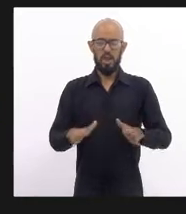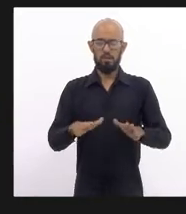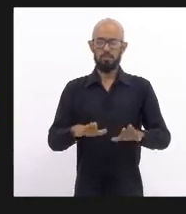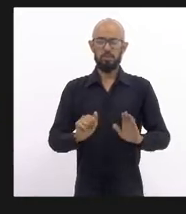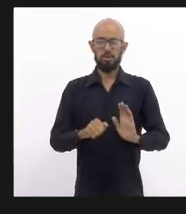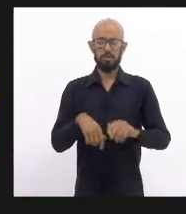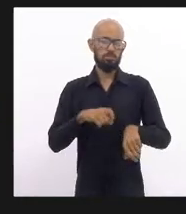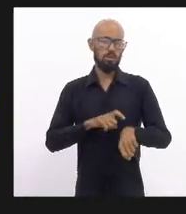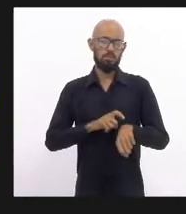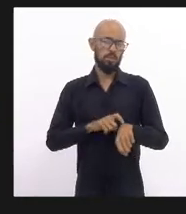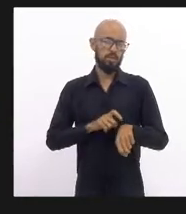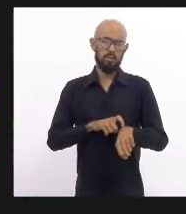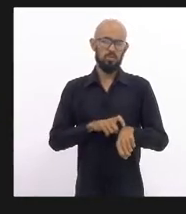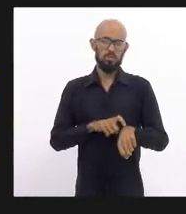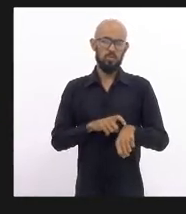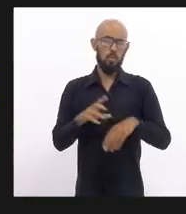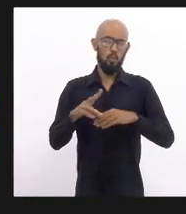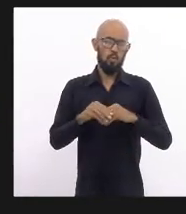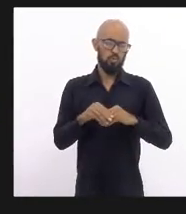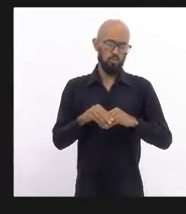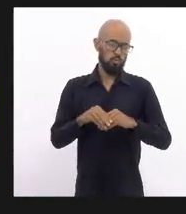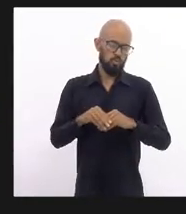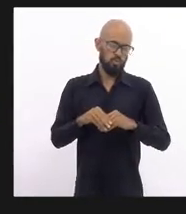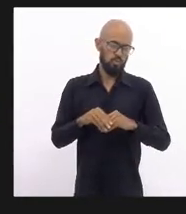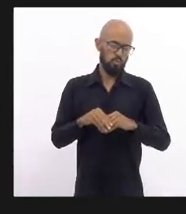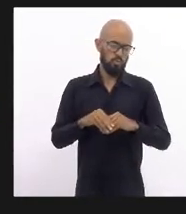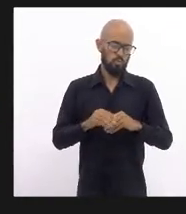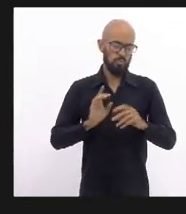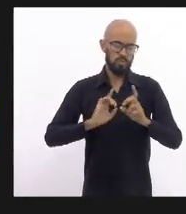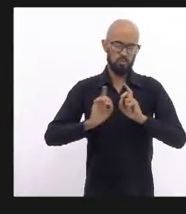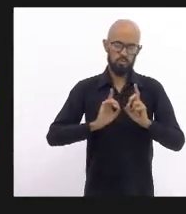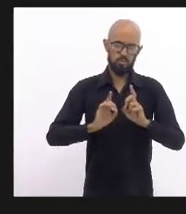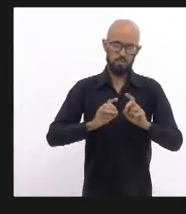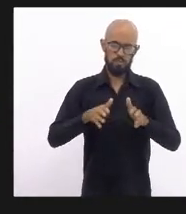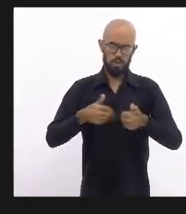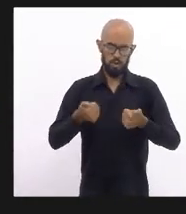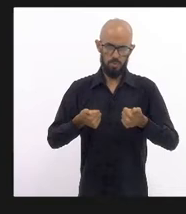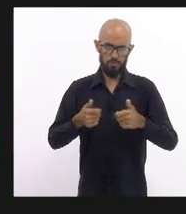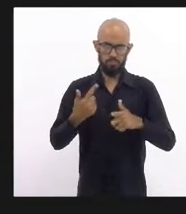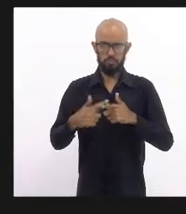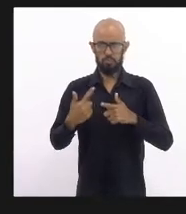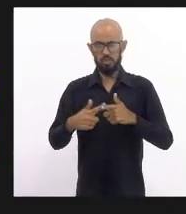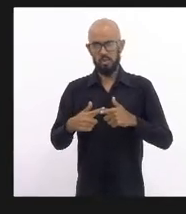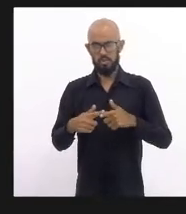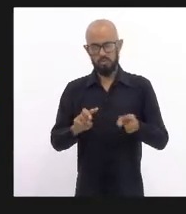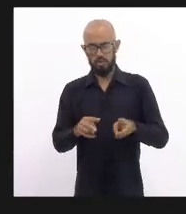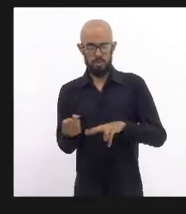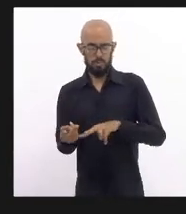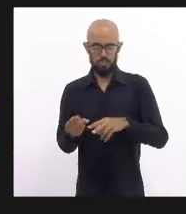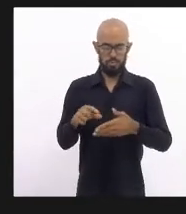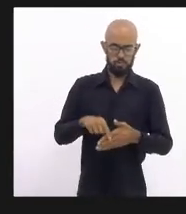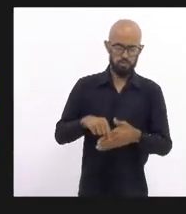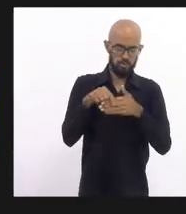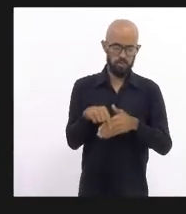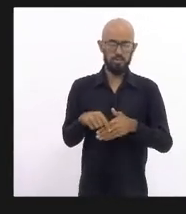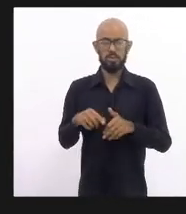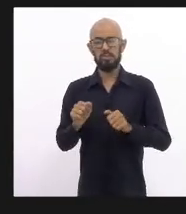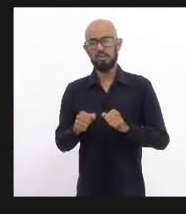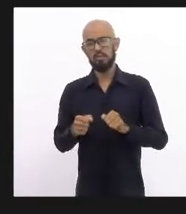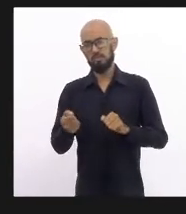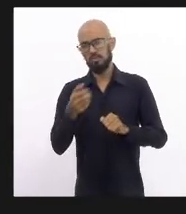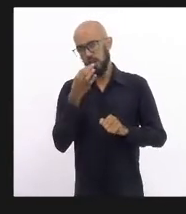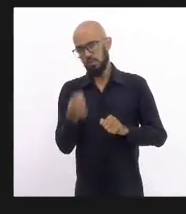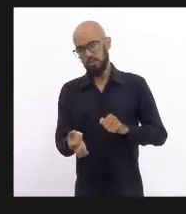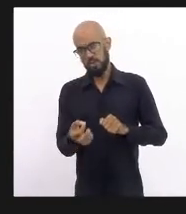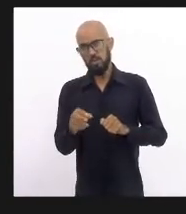curta, exatamente o processo de discussão mais amplo, em que os encaminhamentos pelas lideranças possam ser feitos, em que deputados que